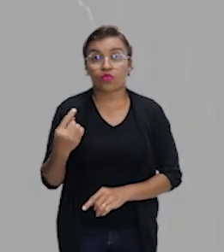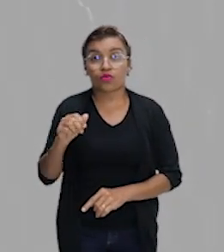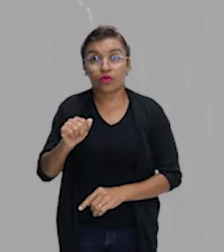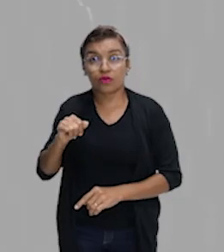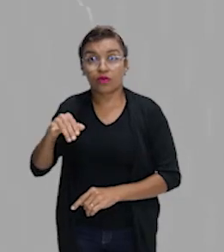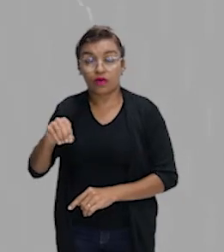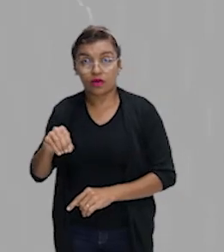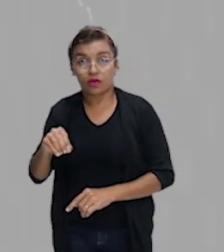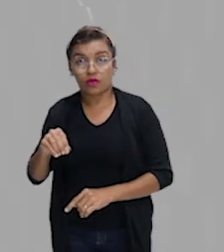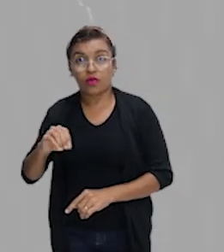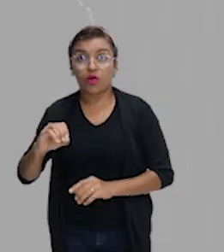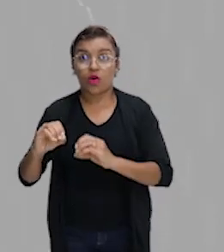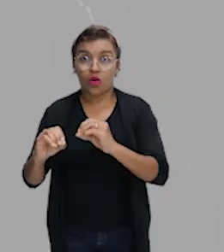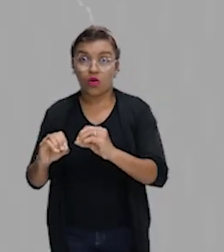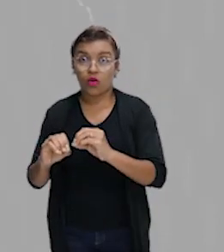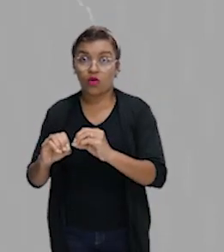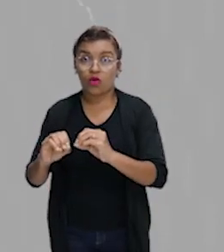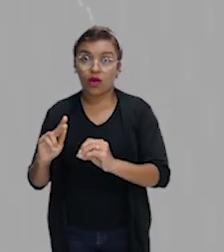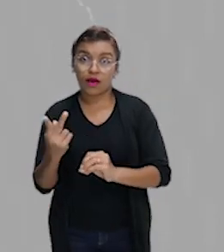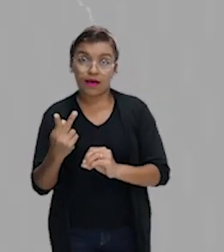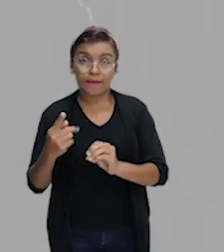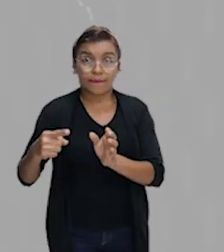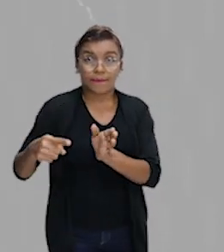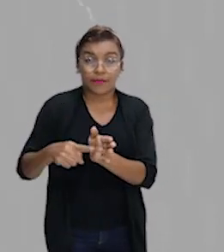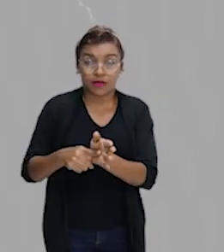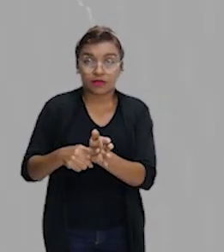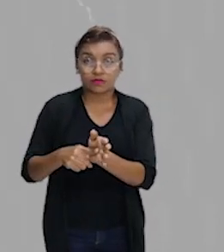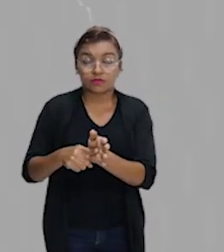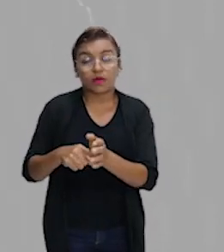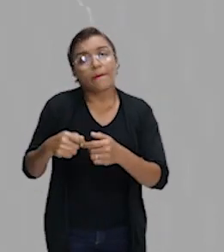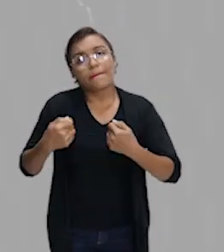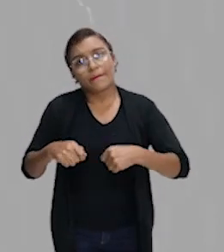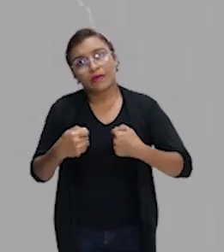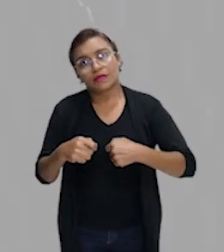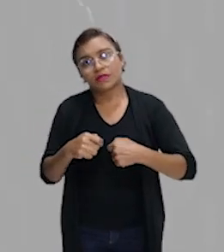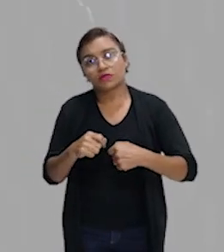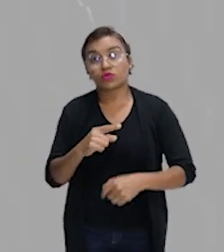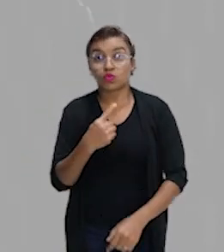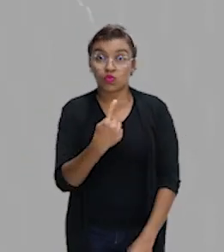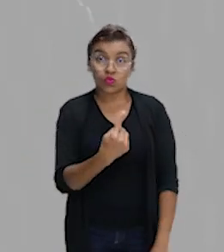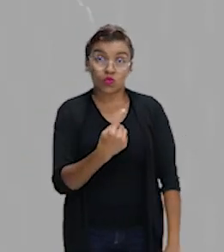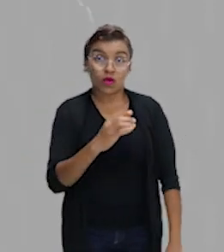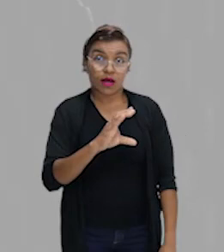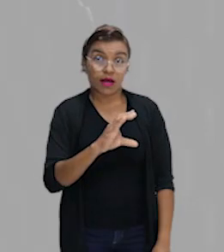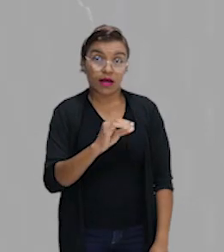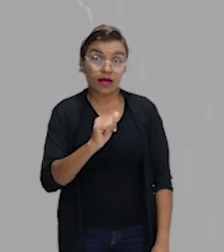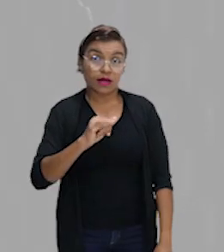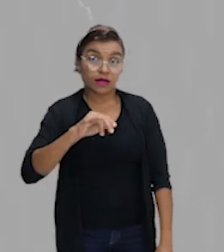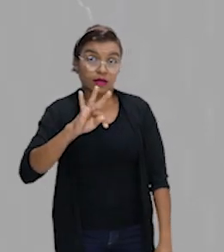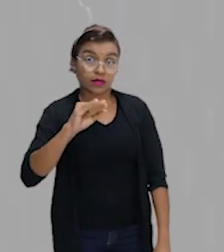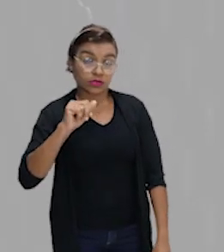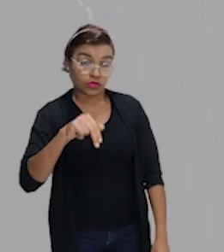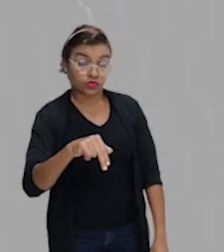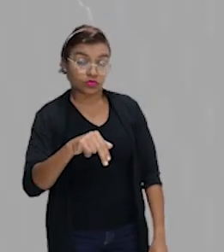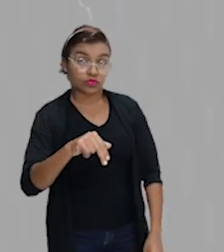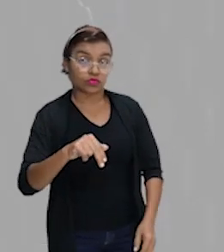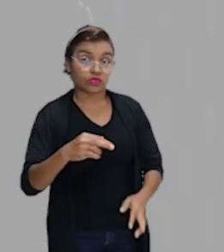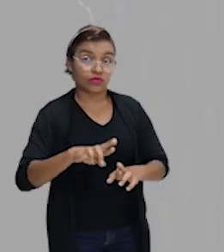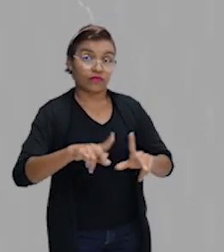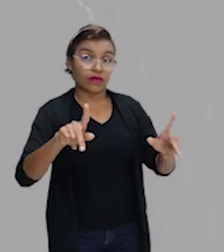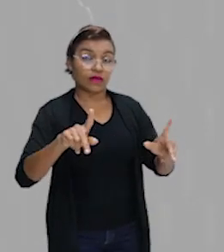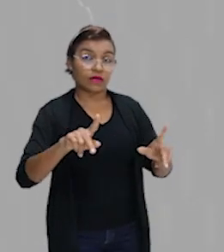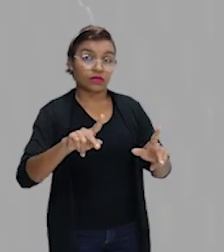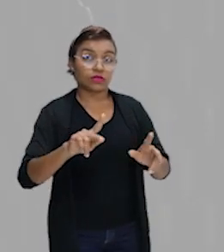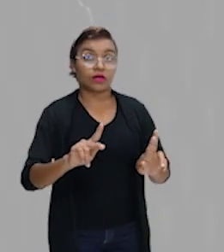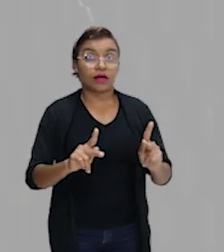OH-, então seria uma base. Então, eu preciso de um cátion, pelo menos um cátion diferente do H+, e pelo